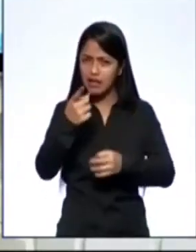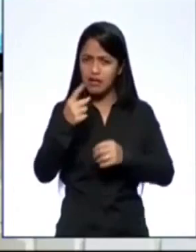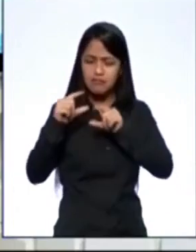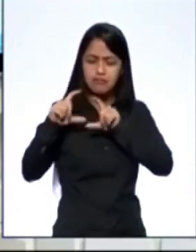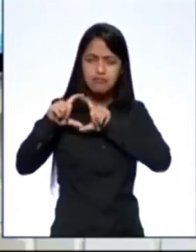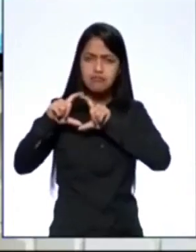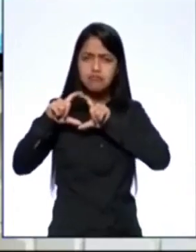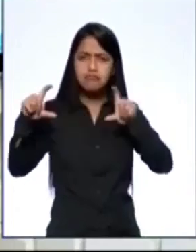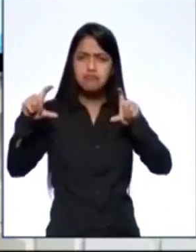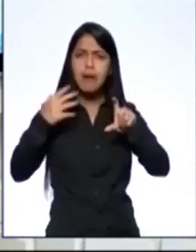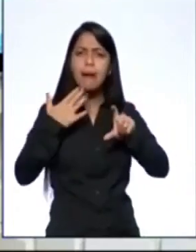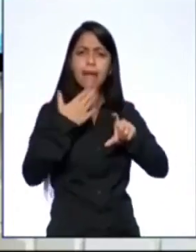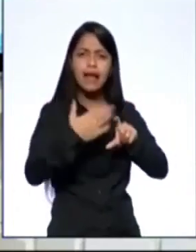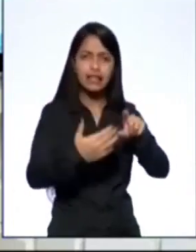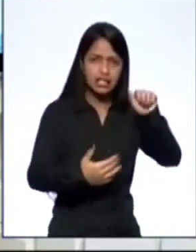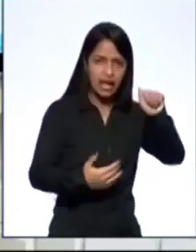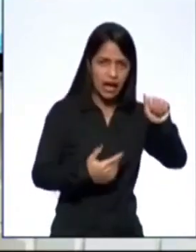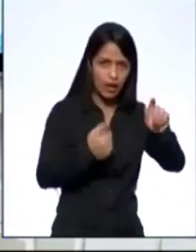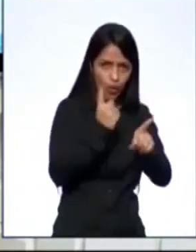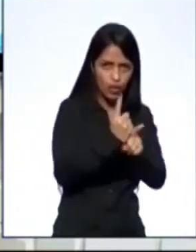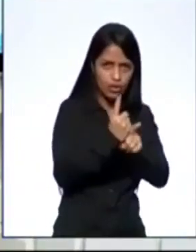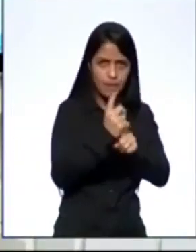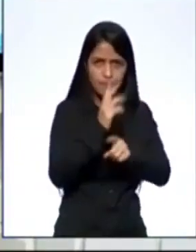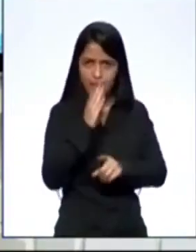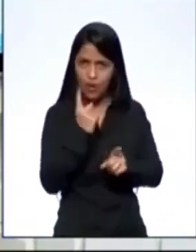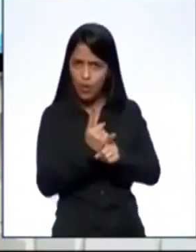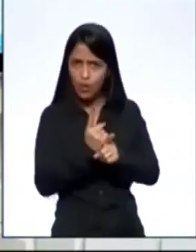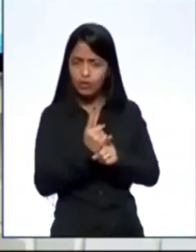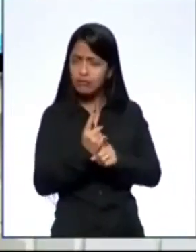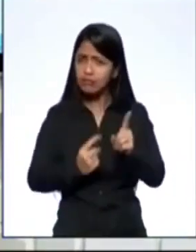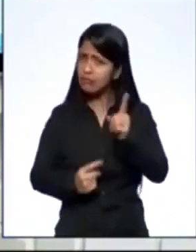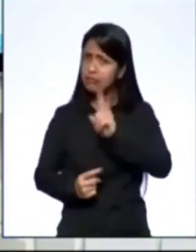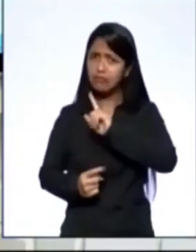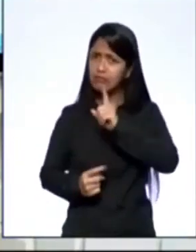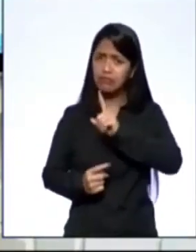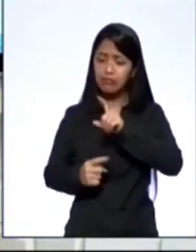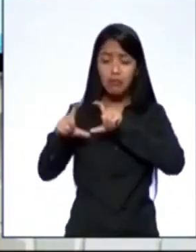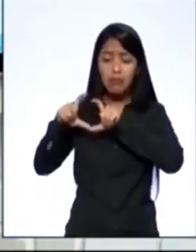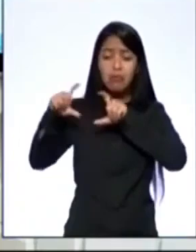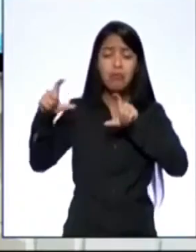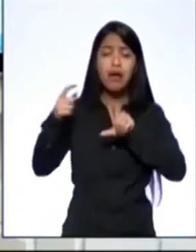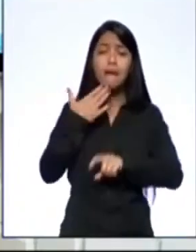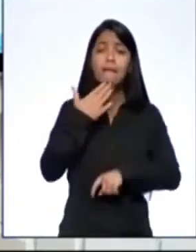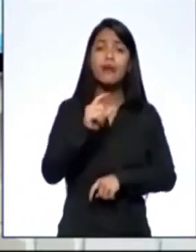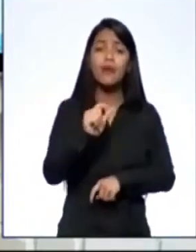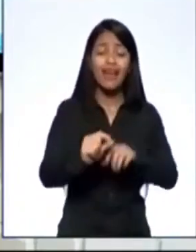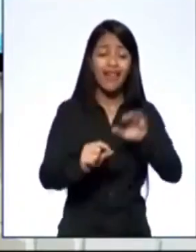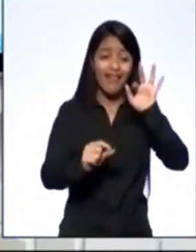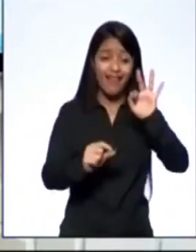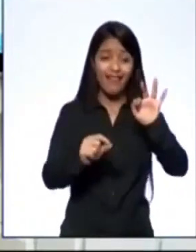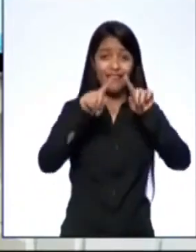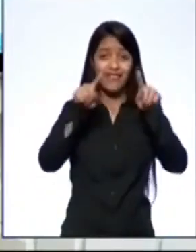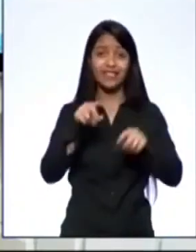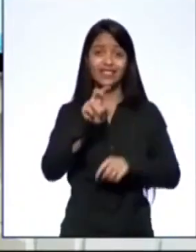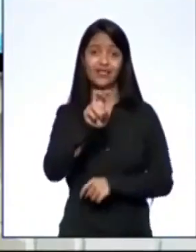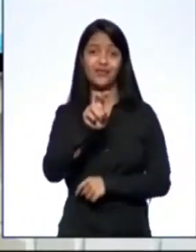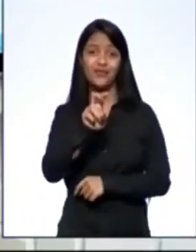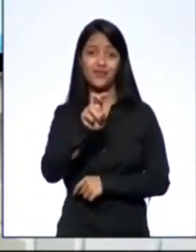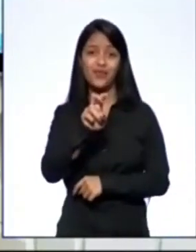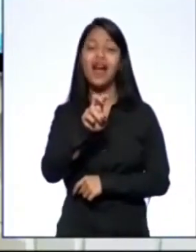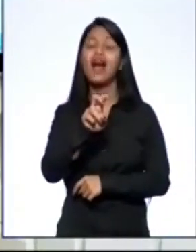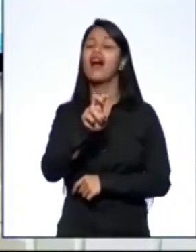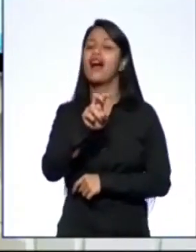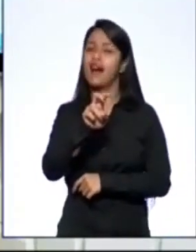sim ou não não pessoa tá pedindo leve de cinco Opa calma nos entendendo